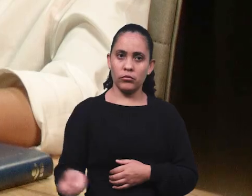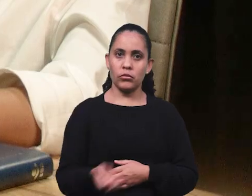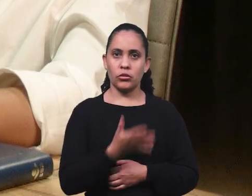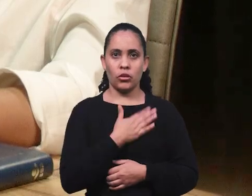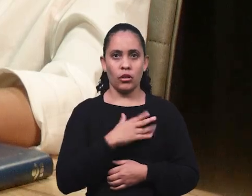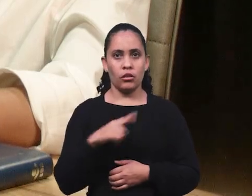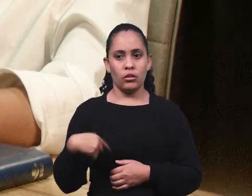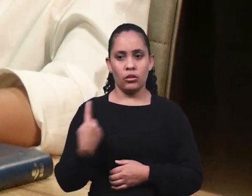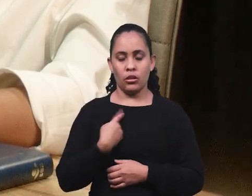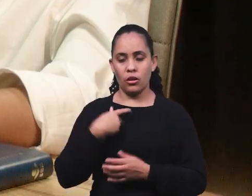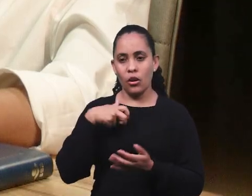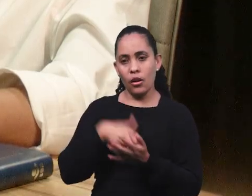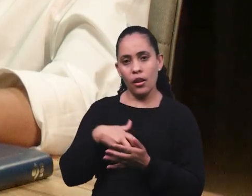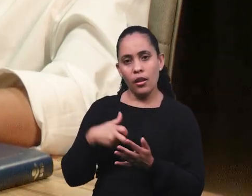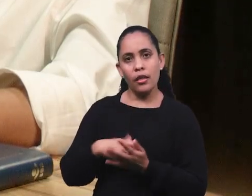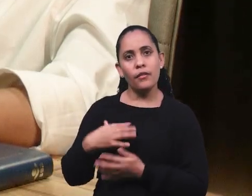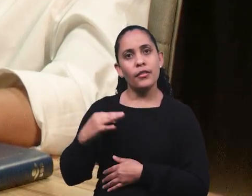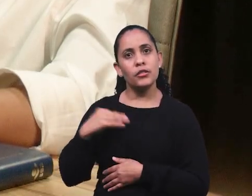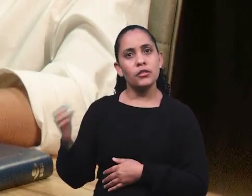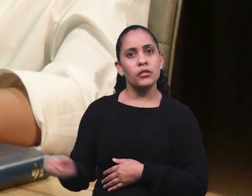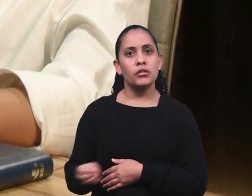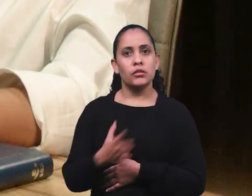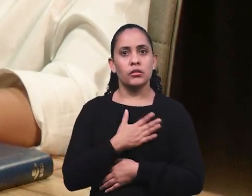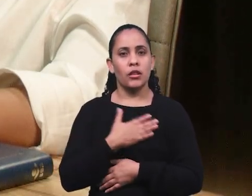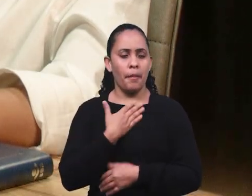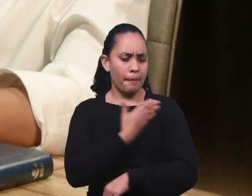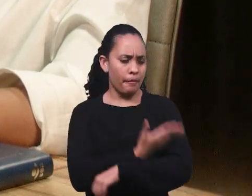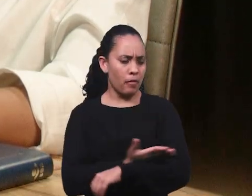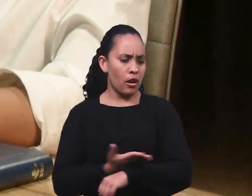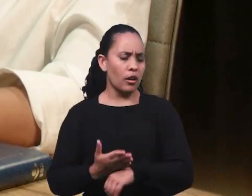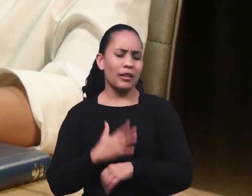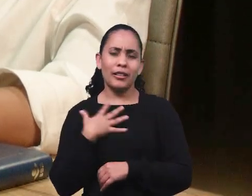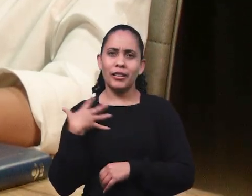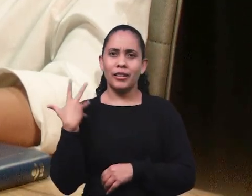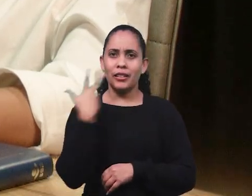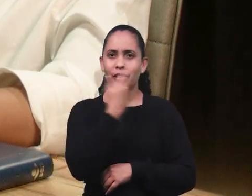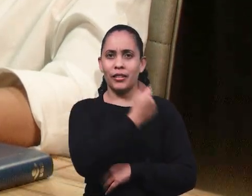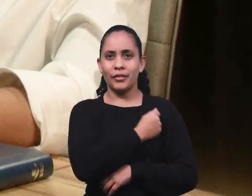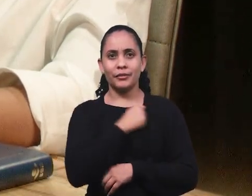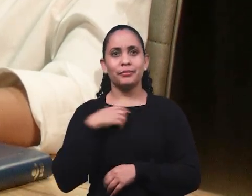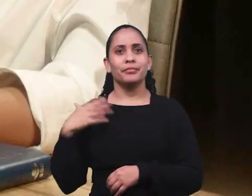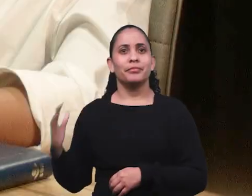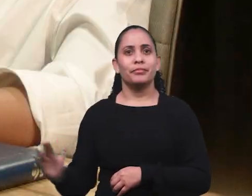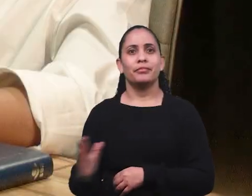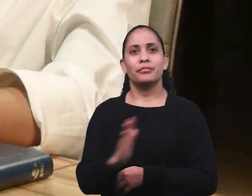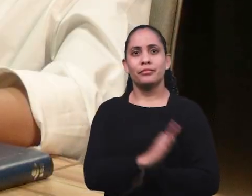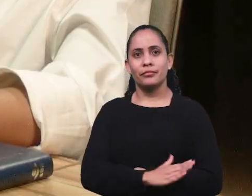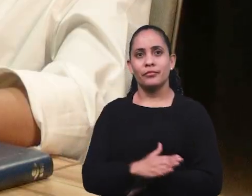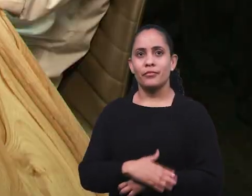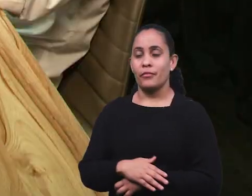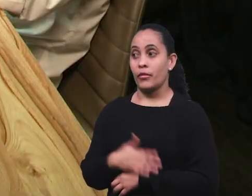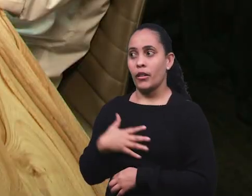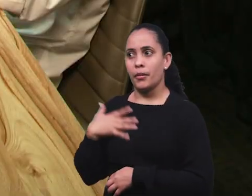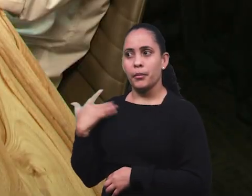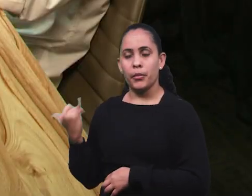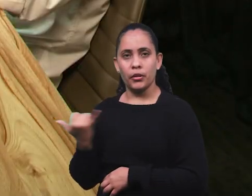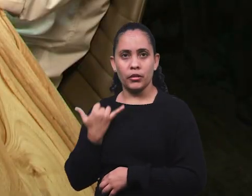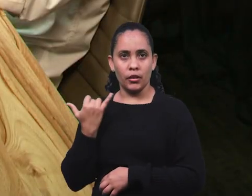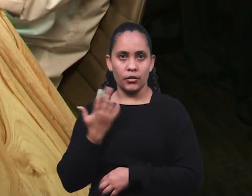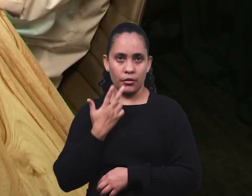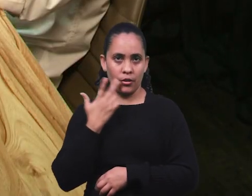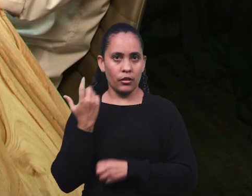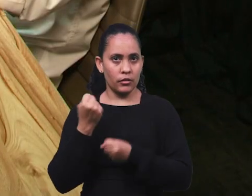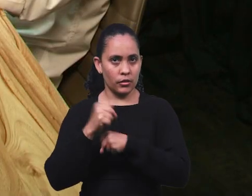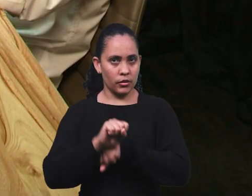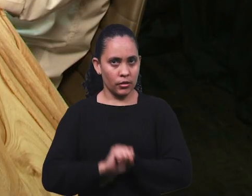momento que a gente terminava de orar, o anjo trouxe vestes novas, vestes brancas limpas pra ela. Tremendo. O importante